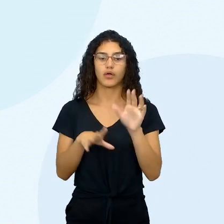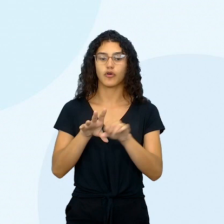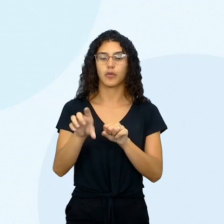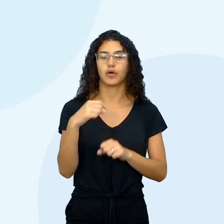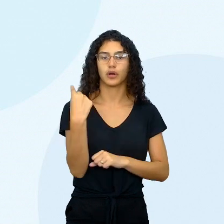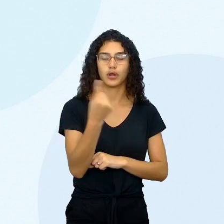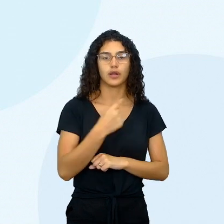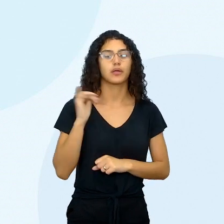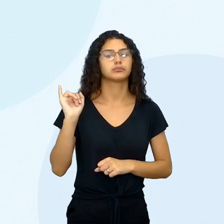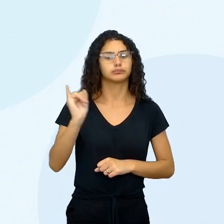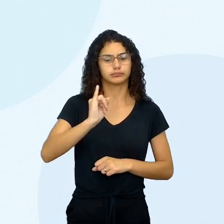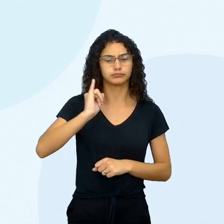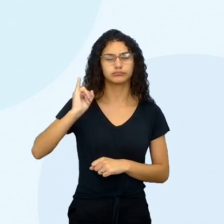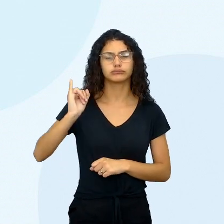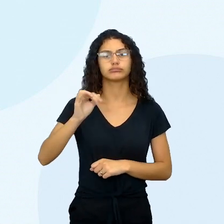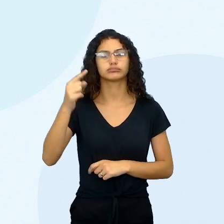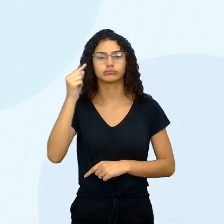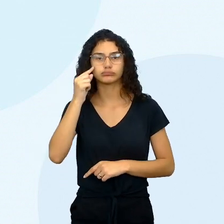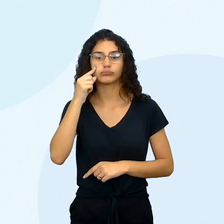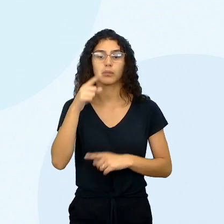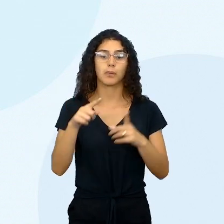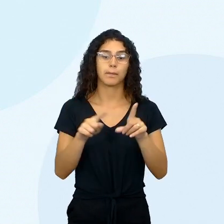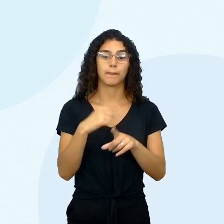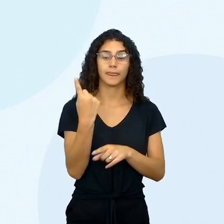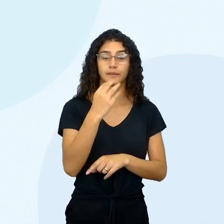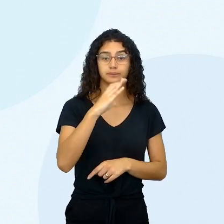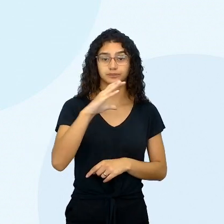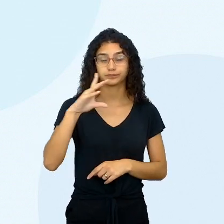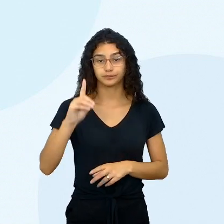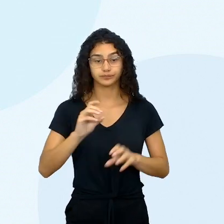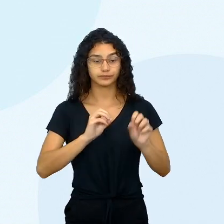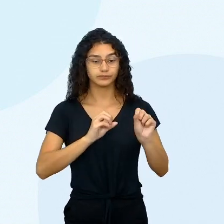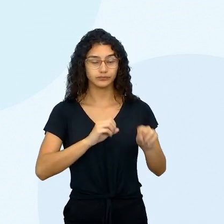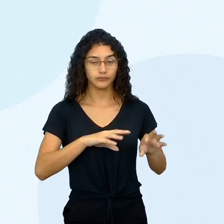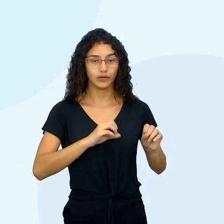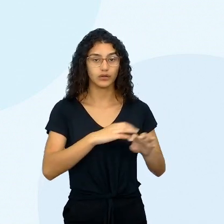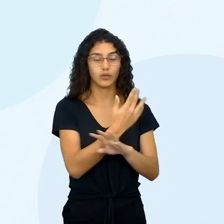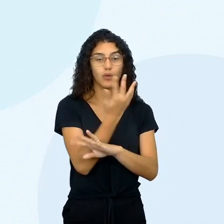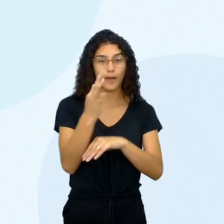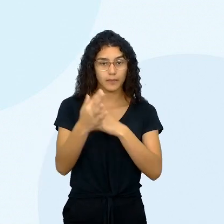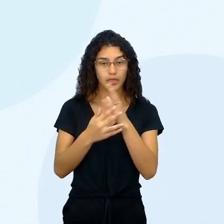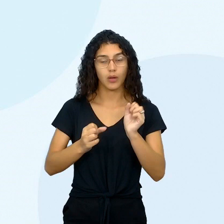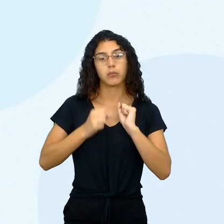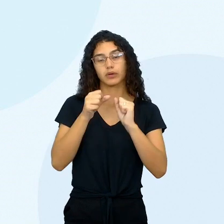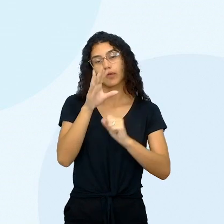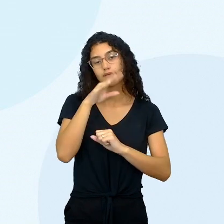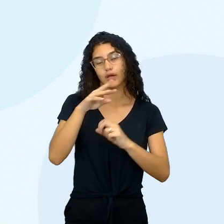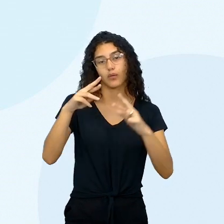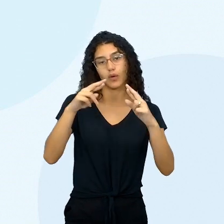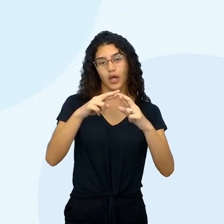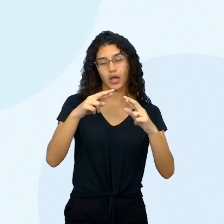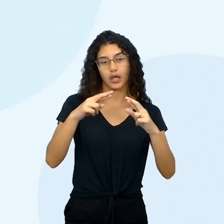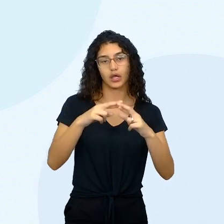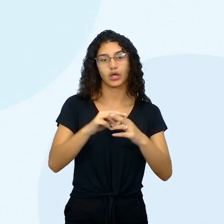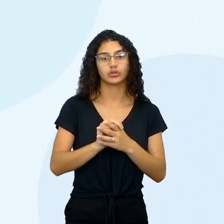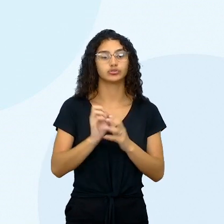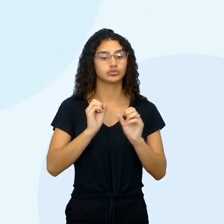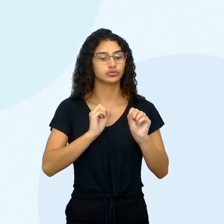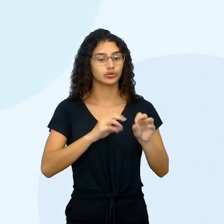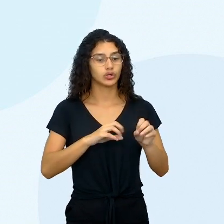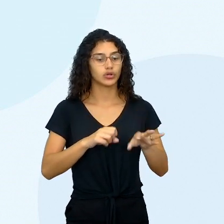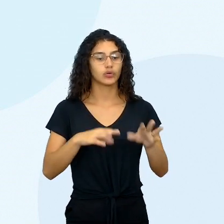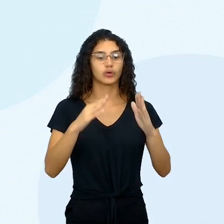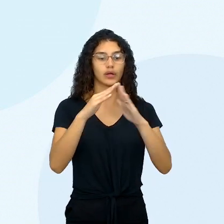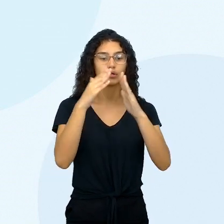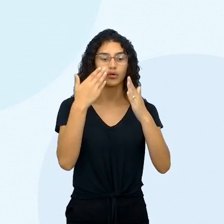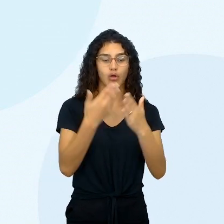um privilégio, pensando em nós aqui da Coordenadoria de Educação Ambiental, poder estar falando aí com a rede de ensino, nas